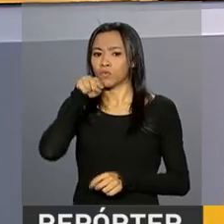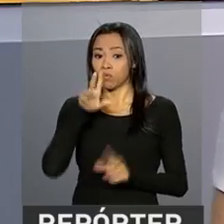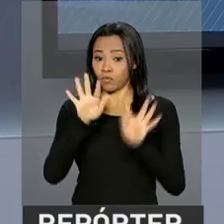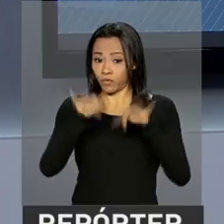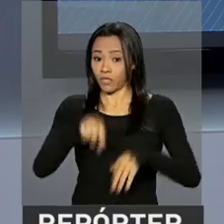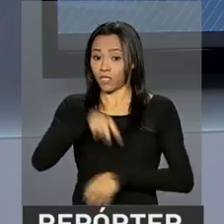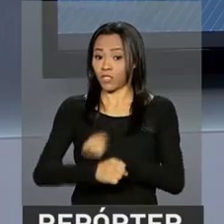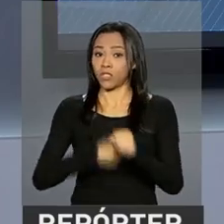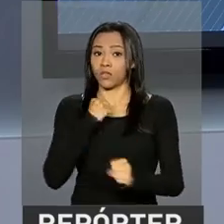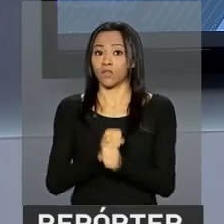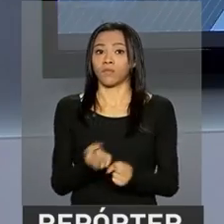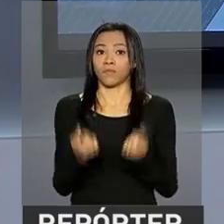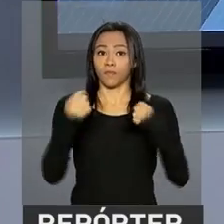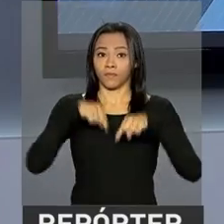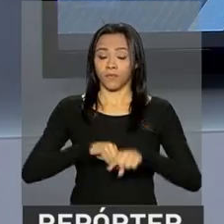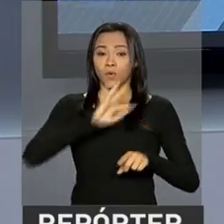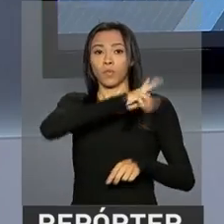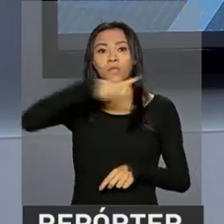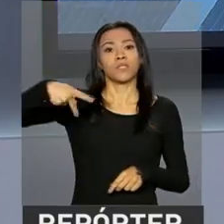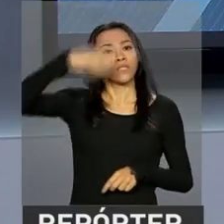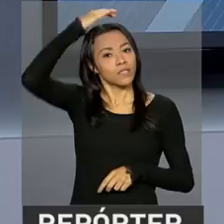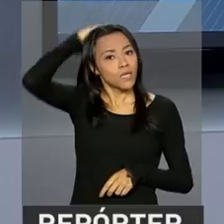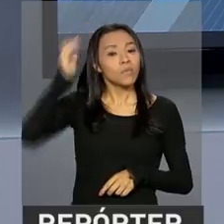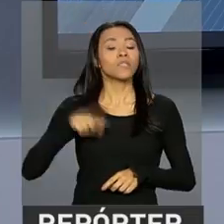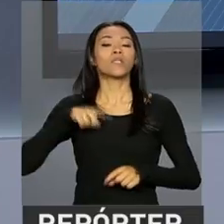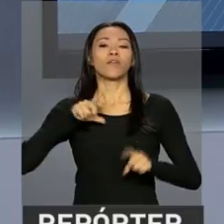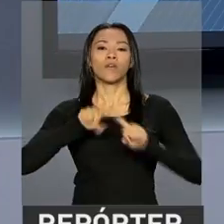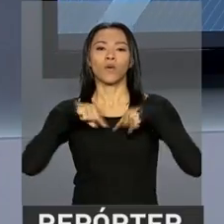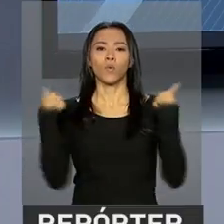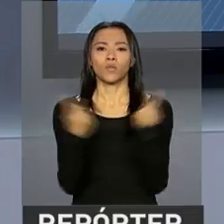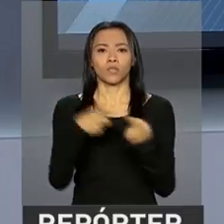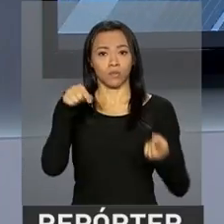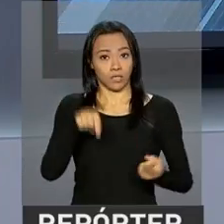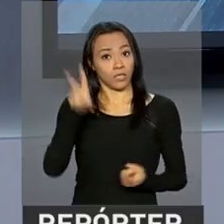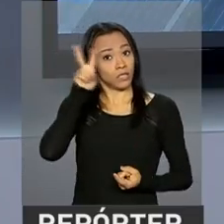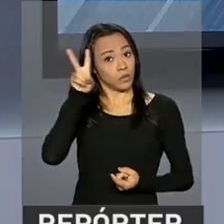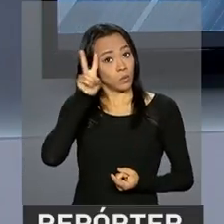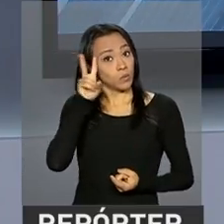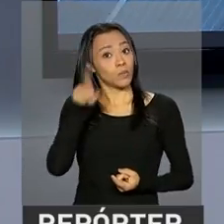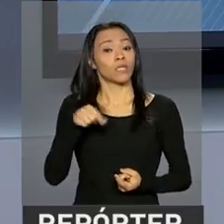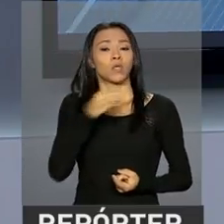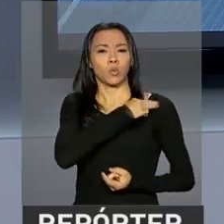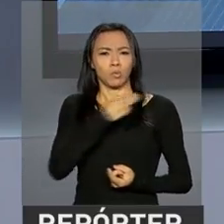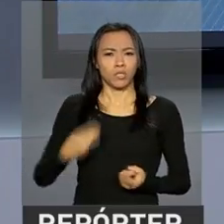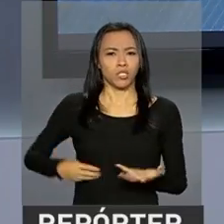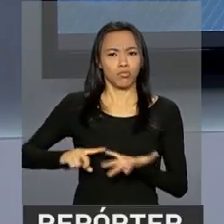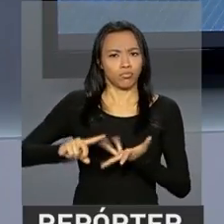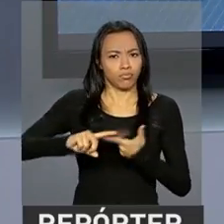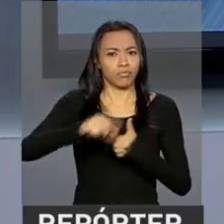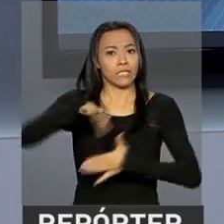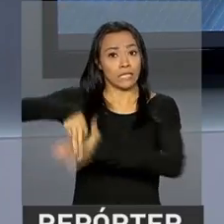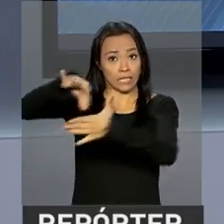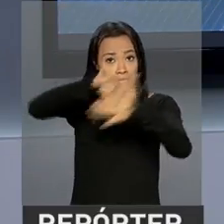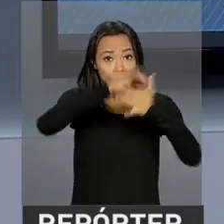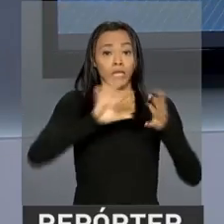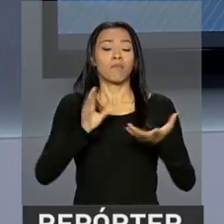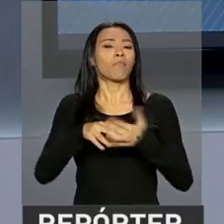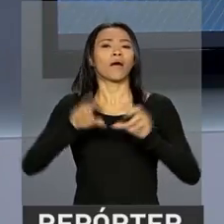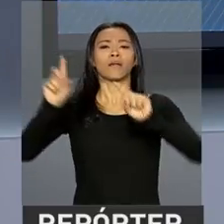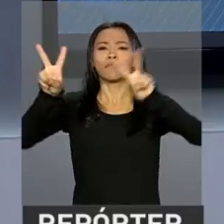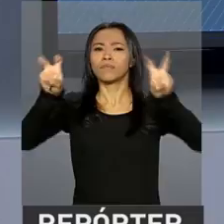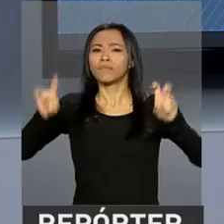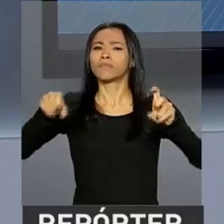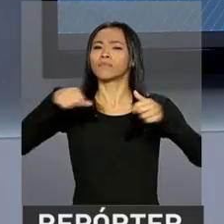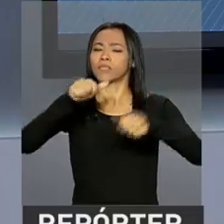e o presidente michel temer se reuniu nesta segunda feira com ministros e líderes do congresso para discutir as reformas trabalhista e